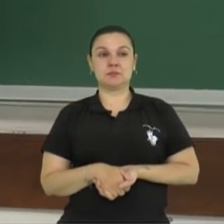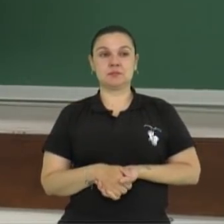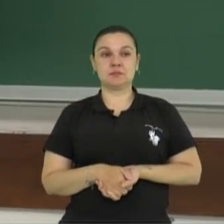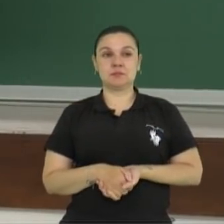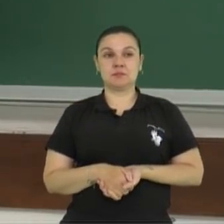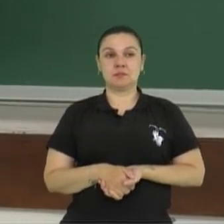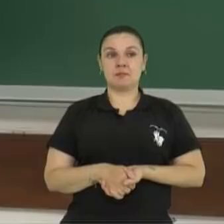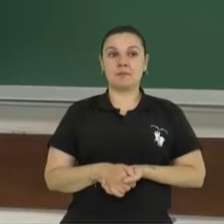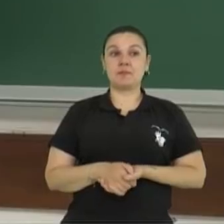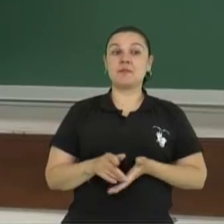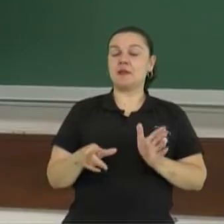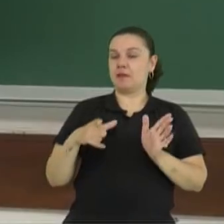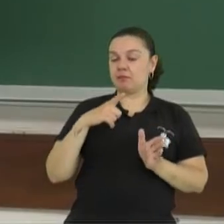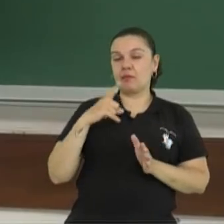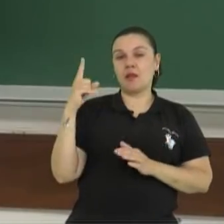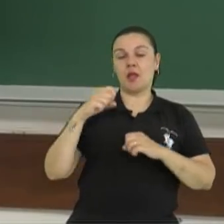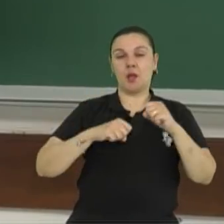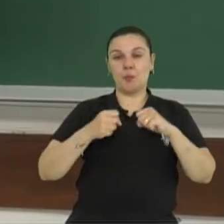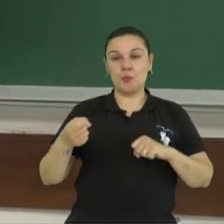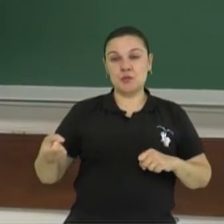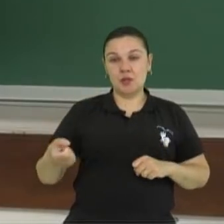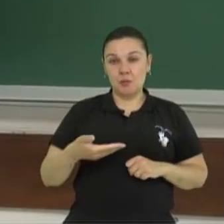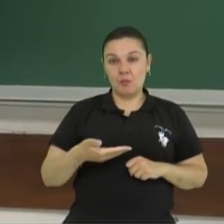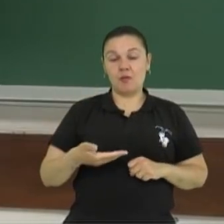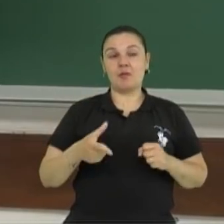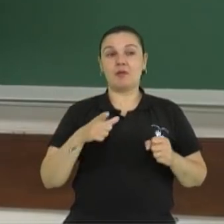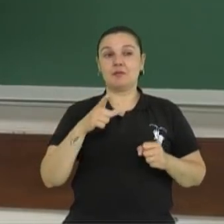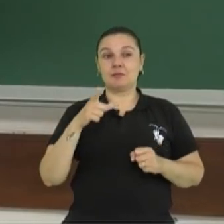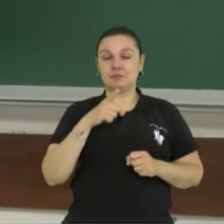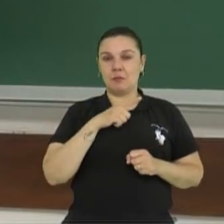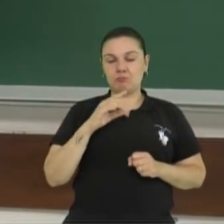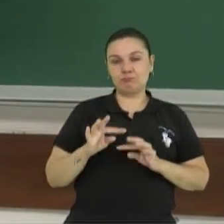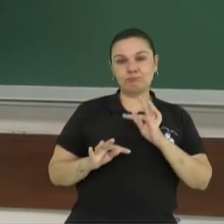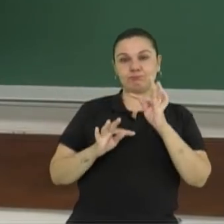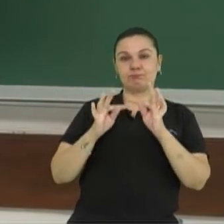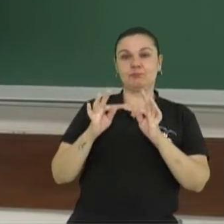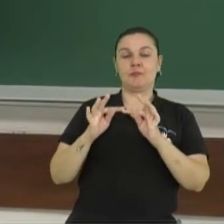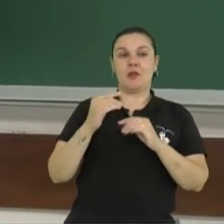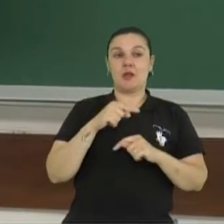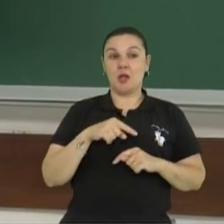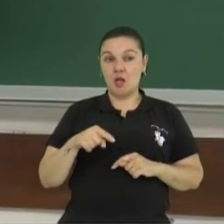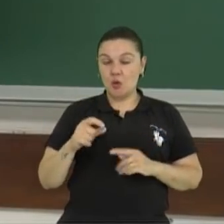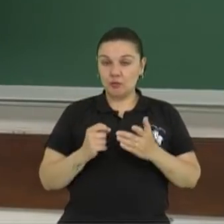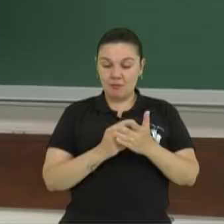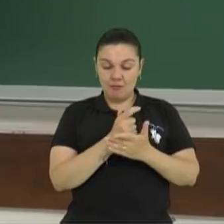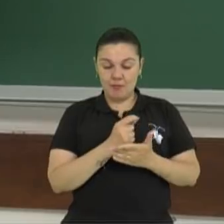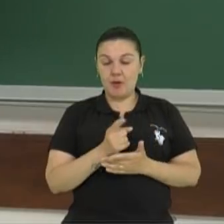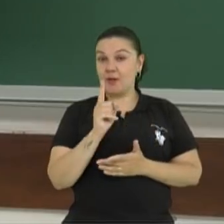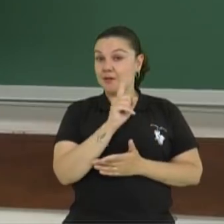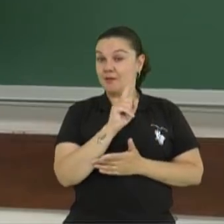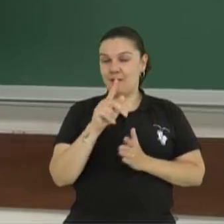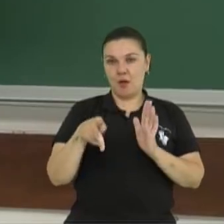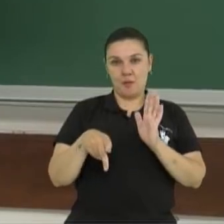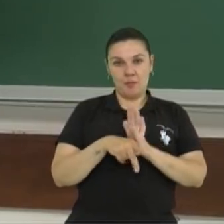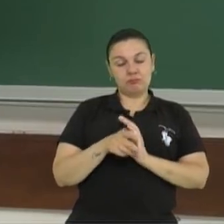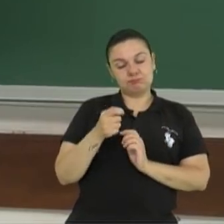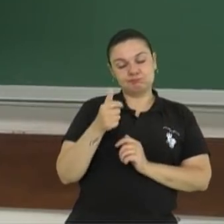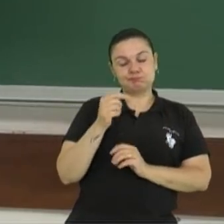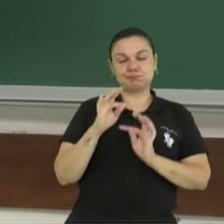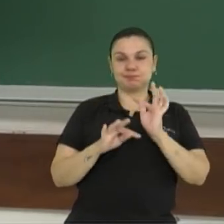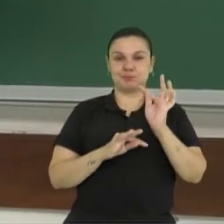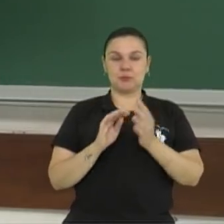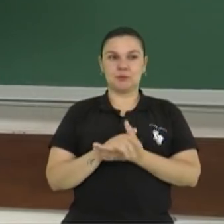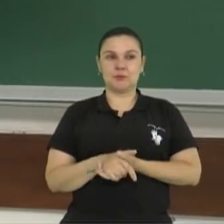mesmo. Indústria moderna, indústria de ponta, indústria de bens de consumo, não estão falando de pouca